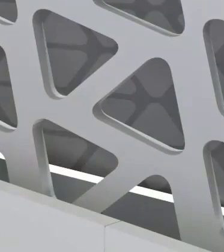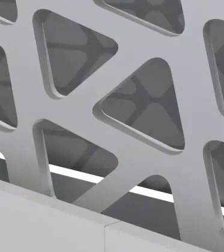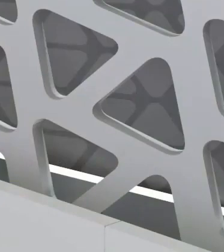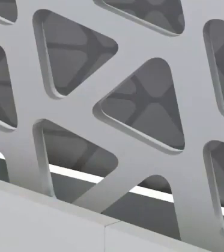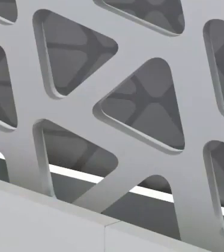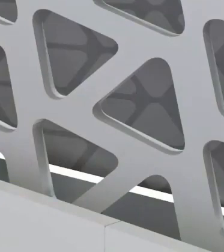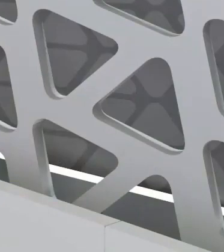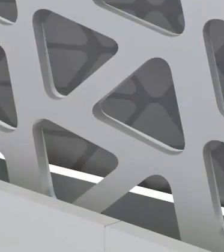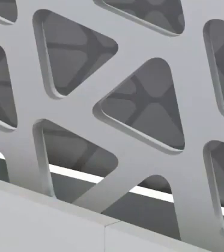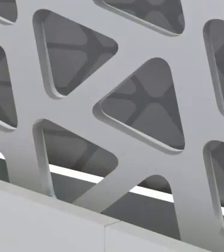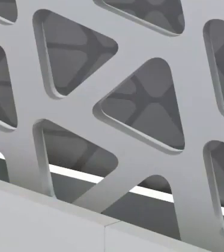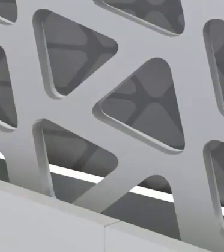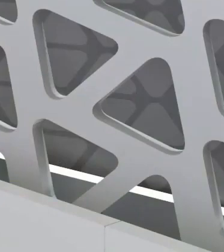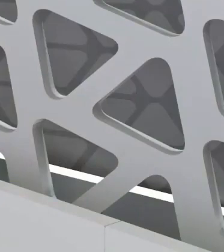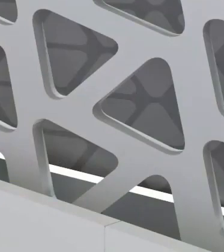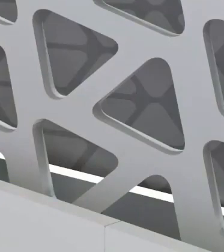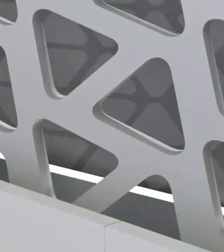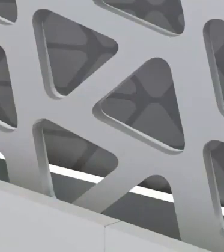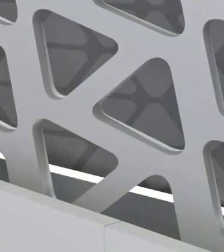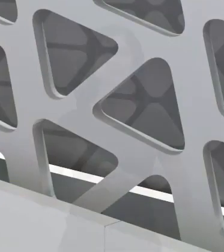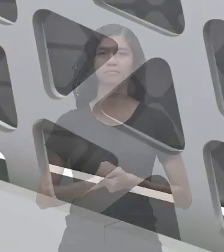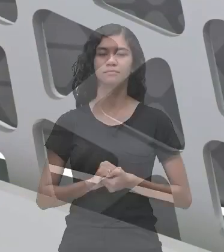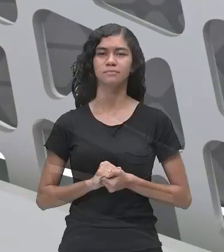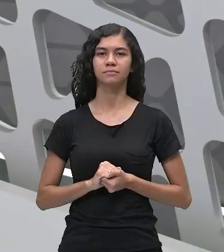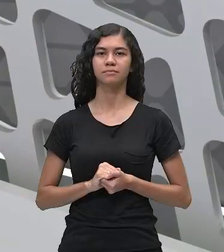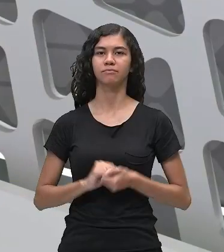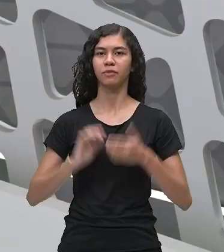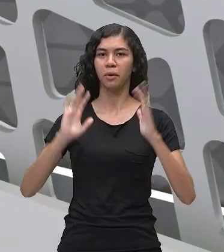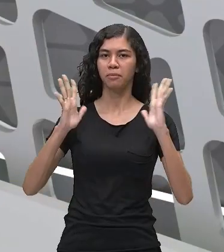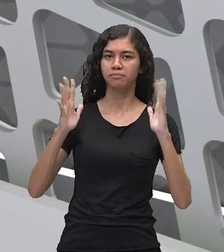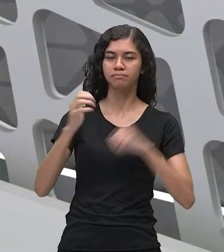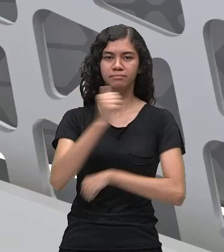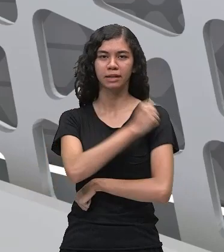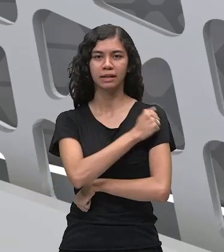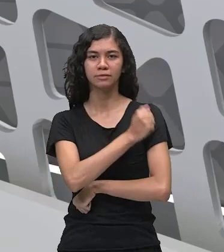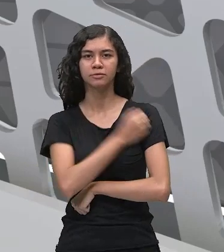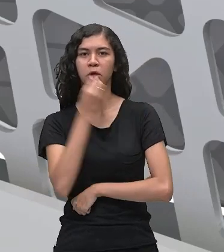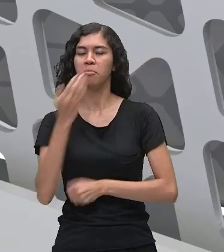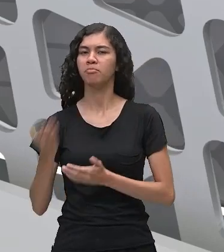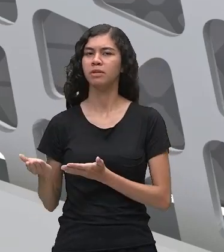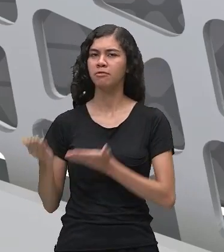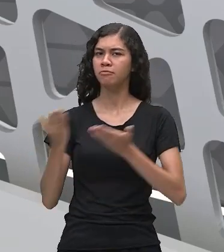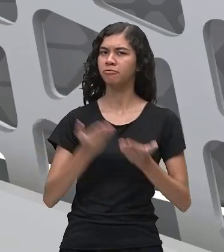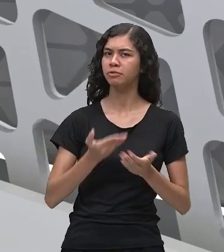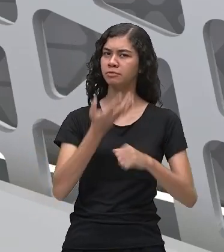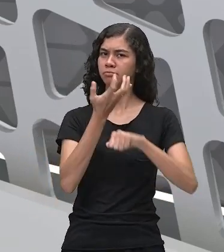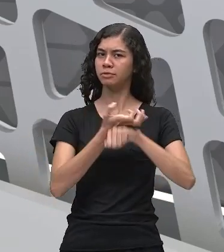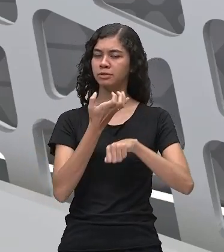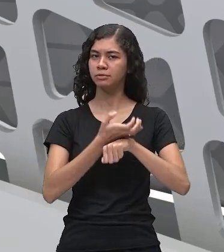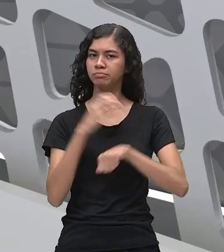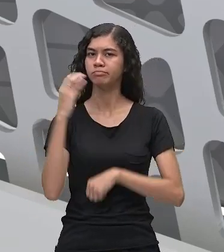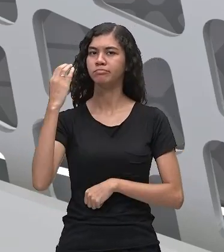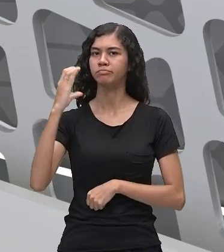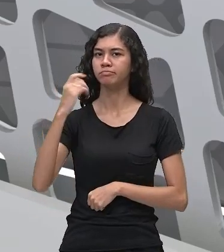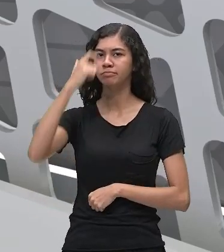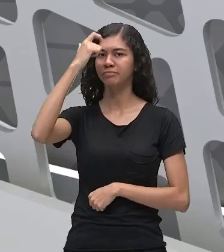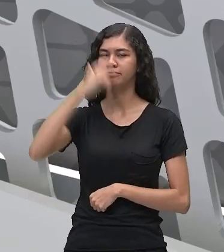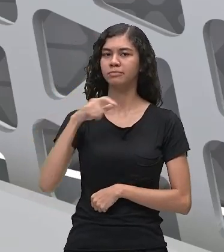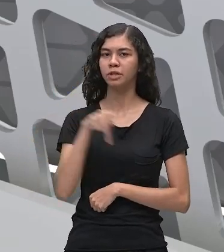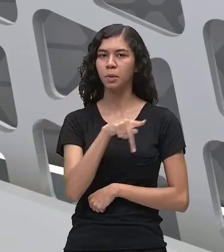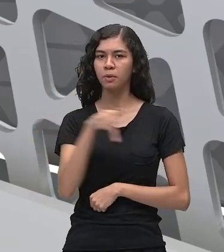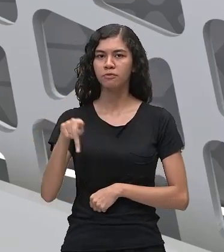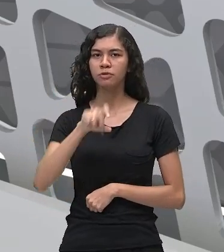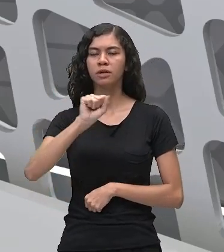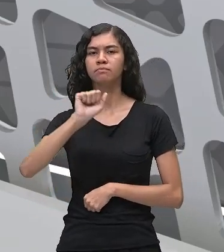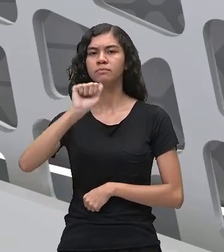Olá, queridos! Sejam todos bem-vindos à nossa aula de ciências. Eu sou a professora Sara Arinana e vamos